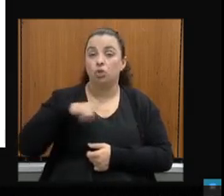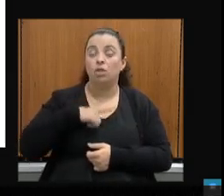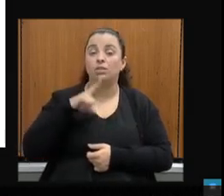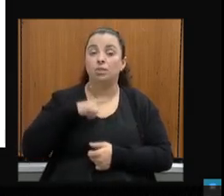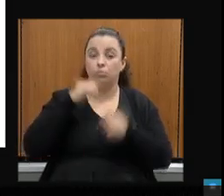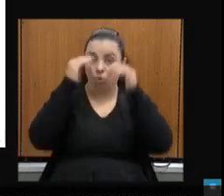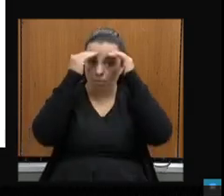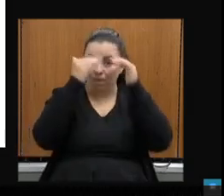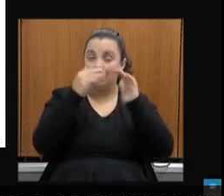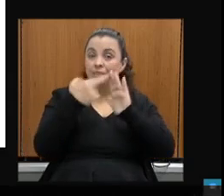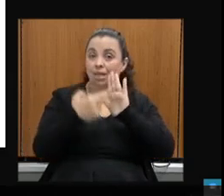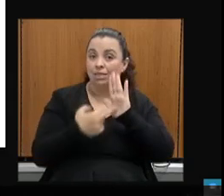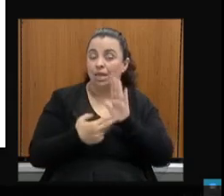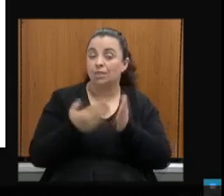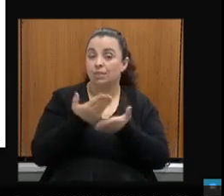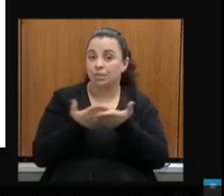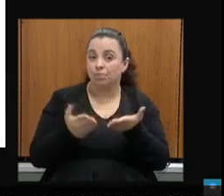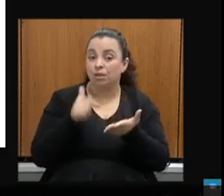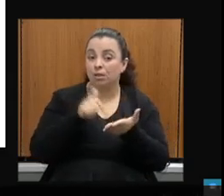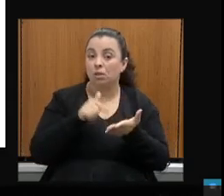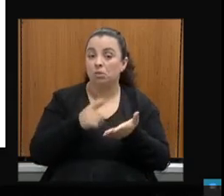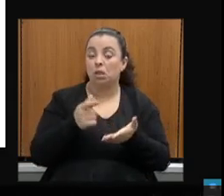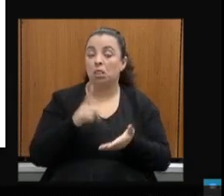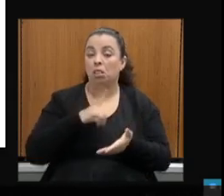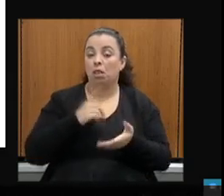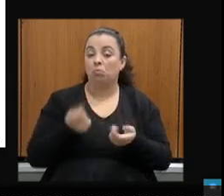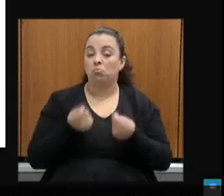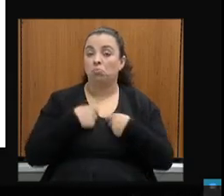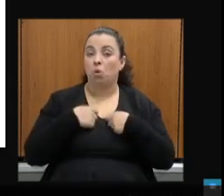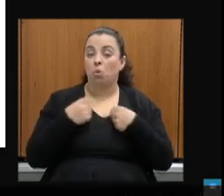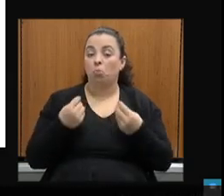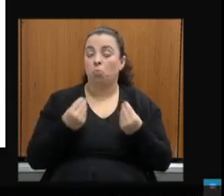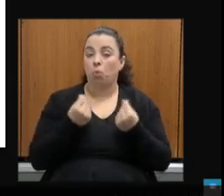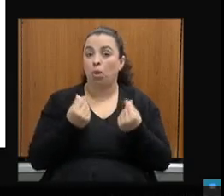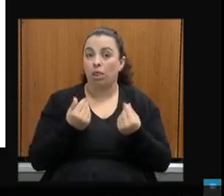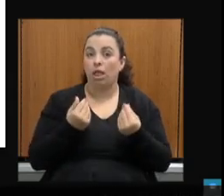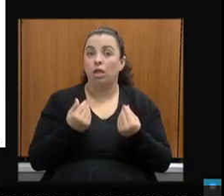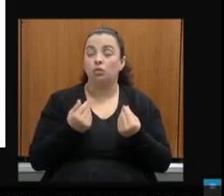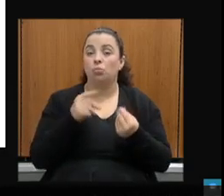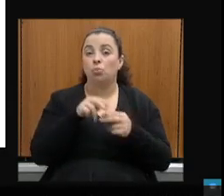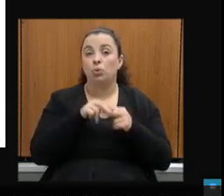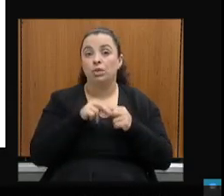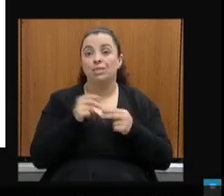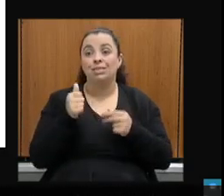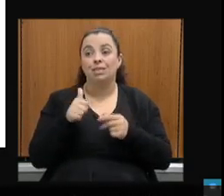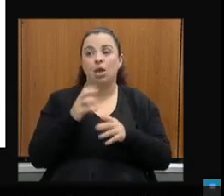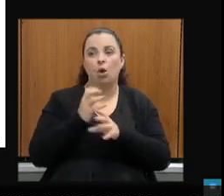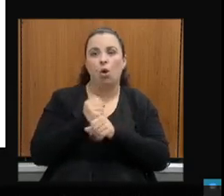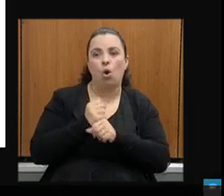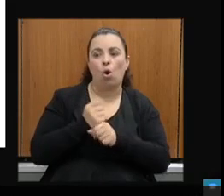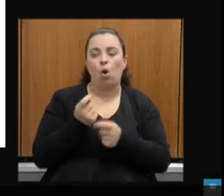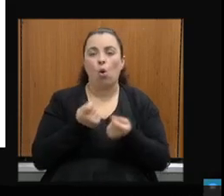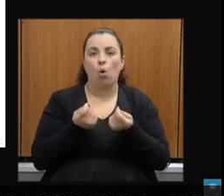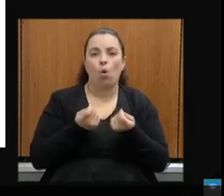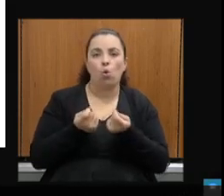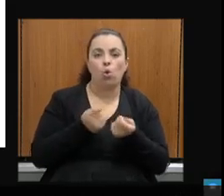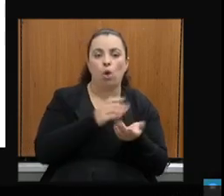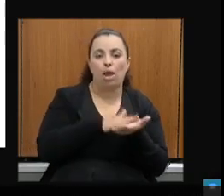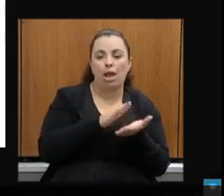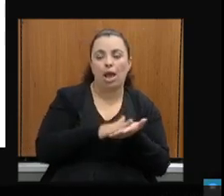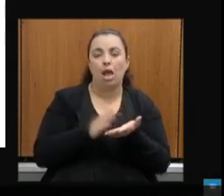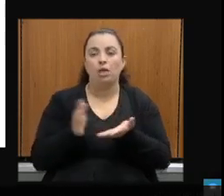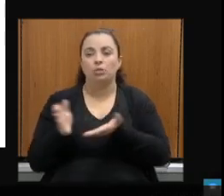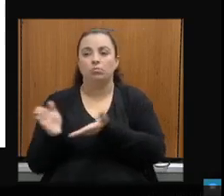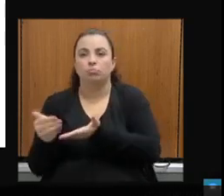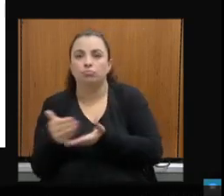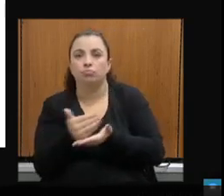tem um efeito muito grande do ponto de vista de caixa para a empresa porque quando você está dentro das perdas que está na tarifa